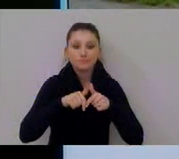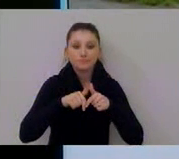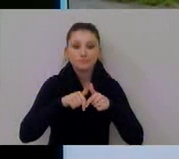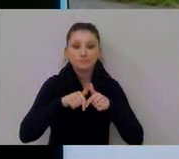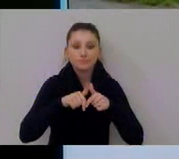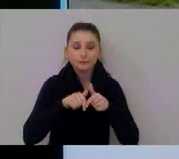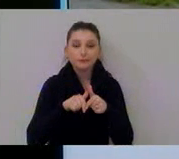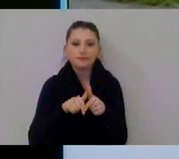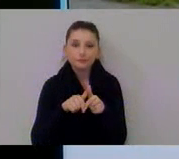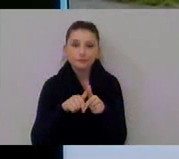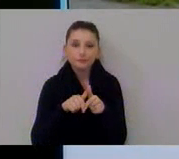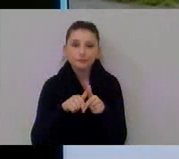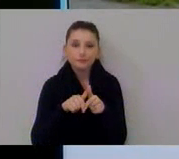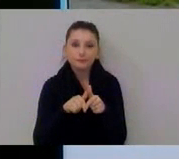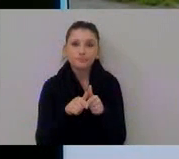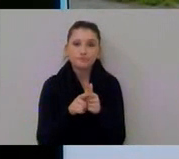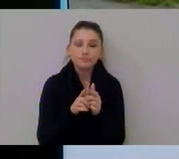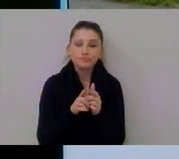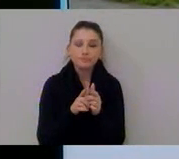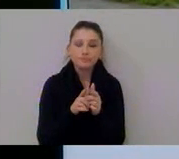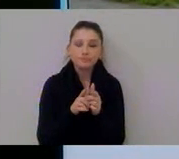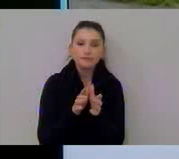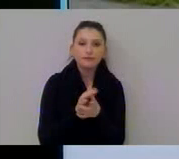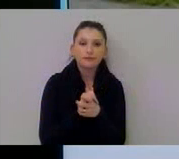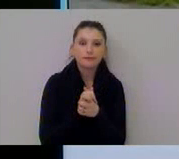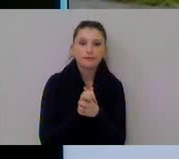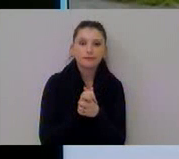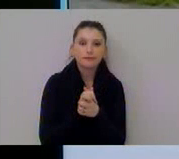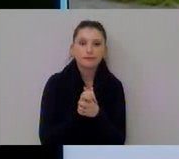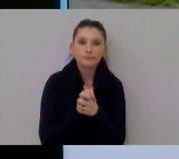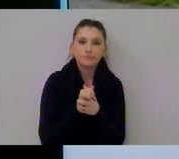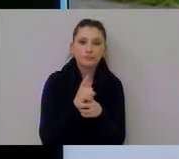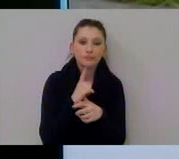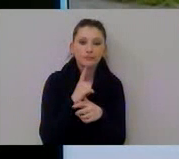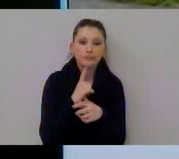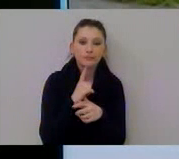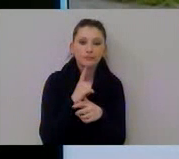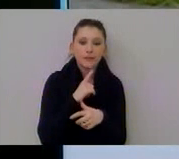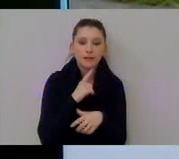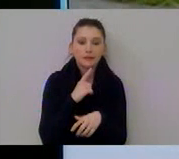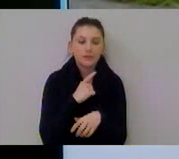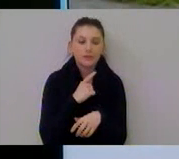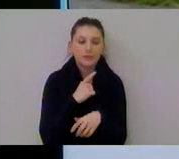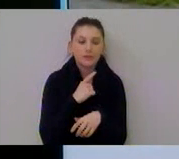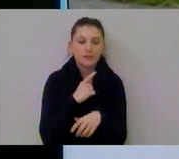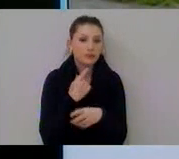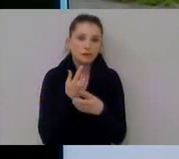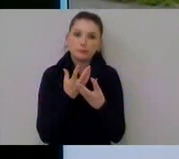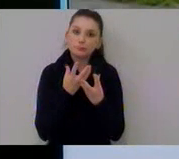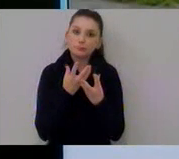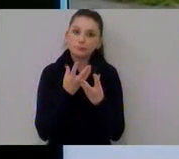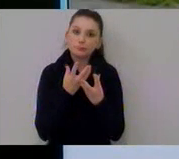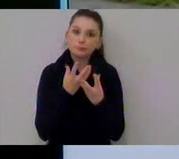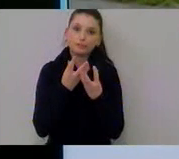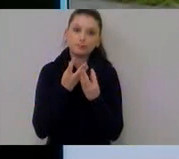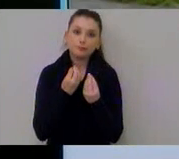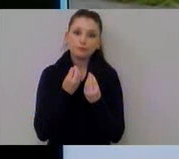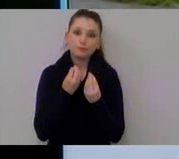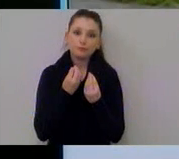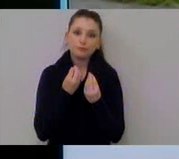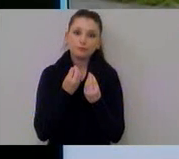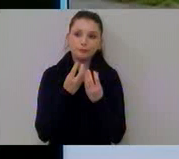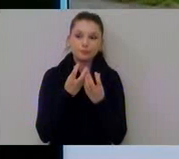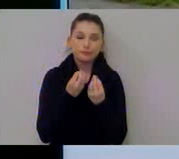Não é área de preservação ambiental, é terreno baldio